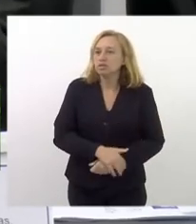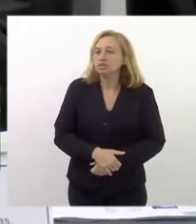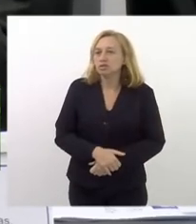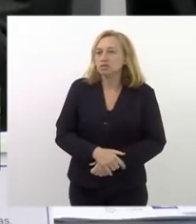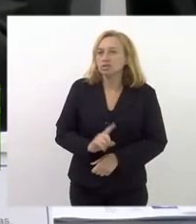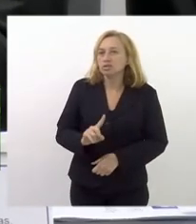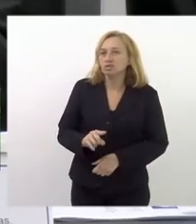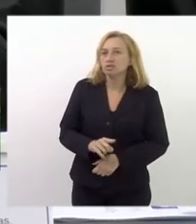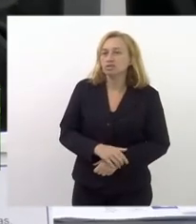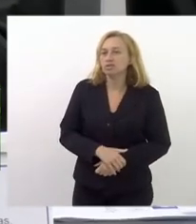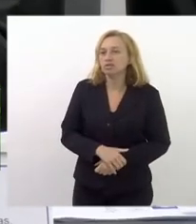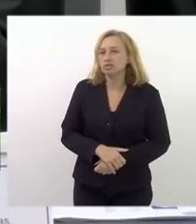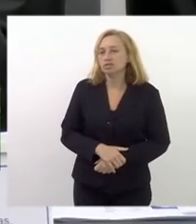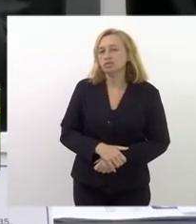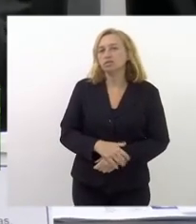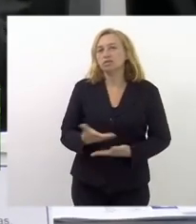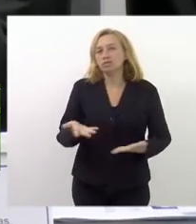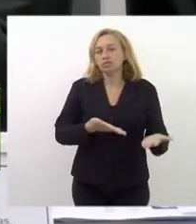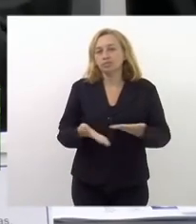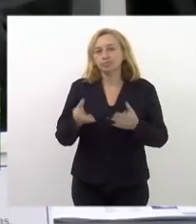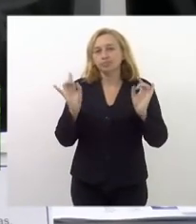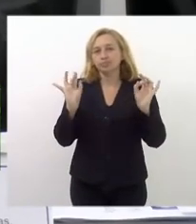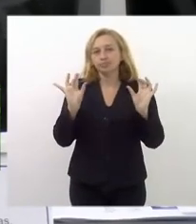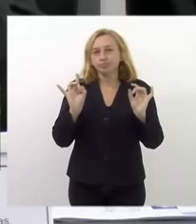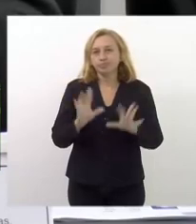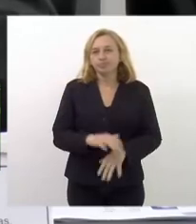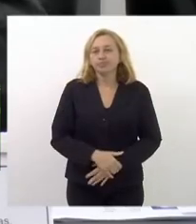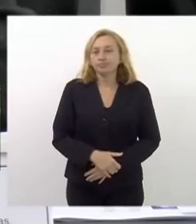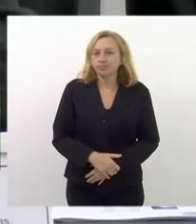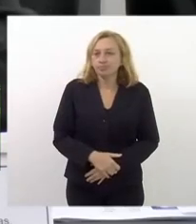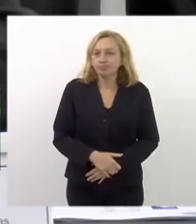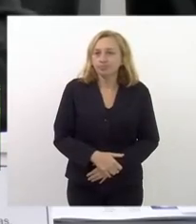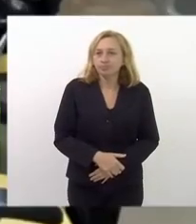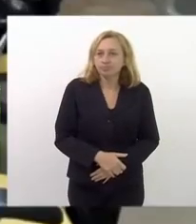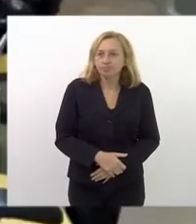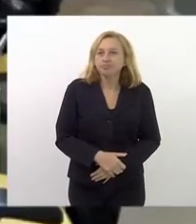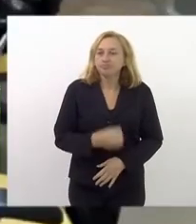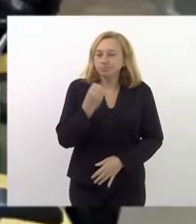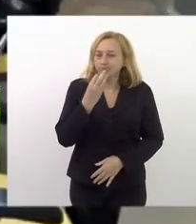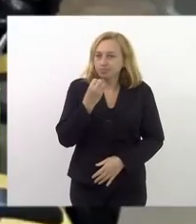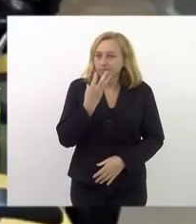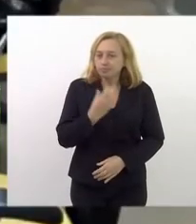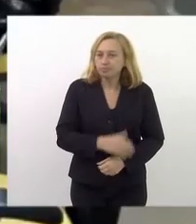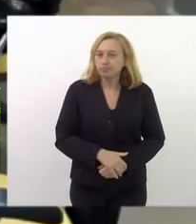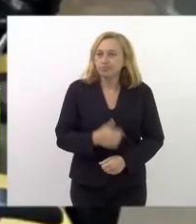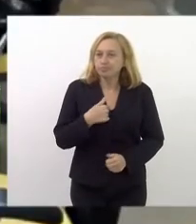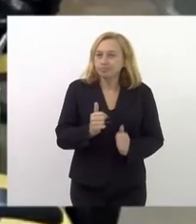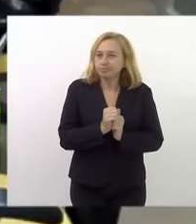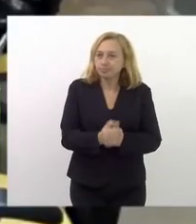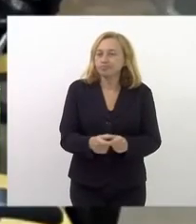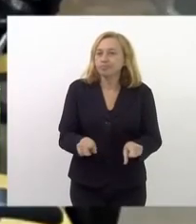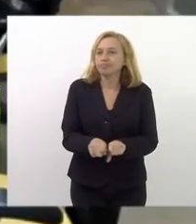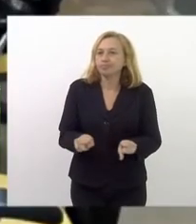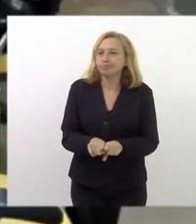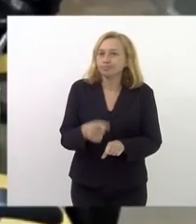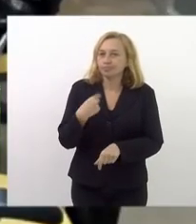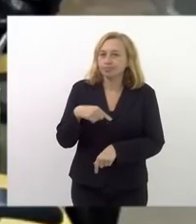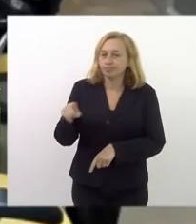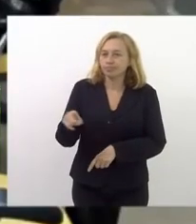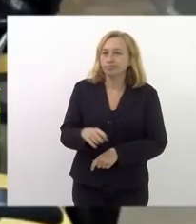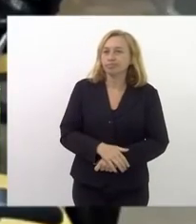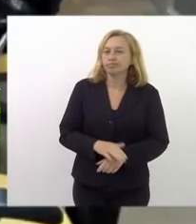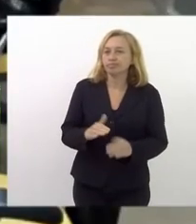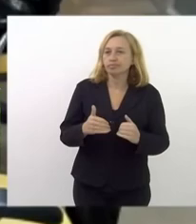as deduções da participação especial. É, muito bom. Eu acompanhei também, estive lá na abertura.